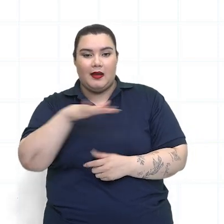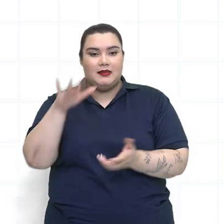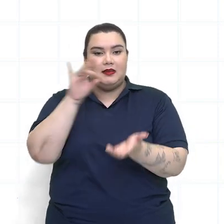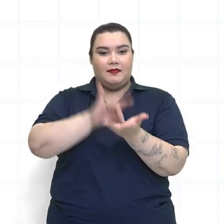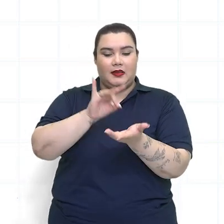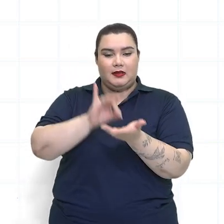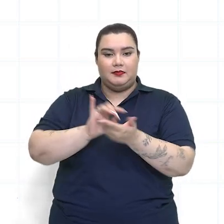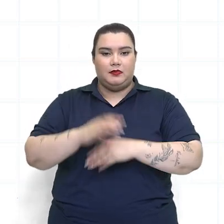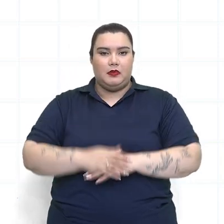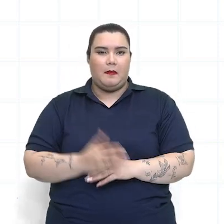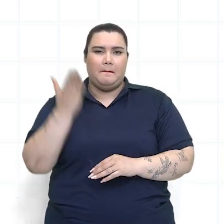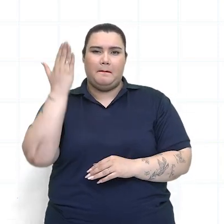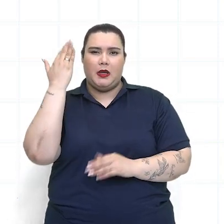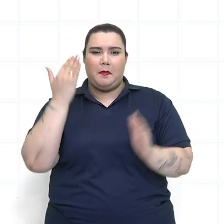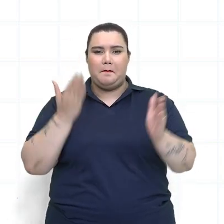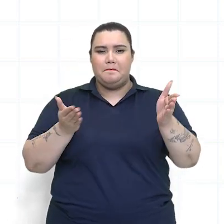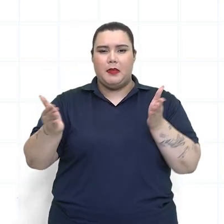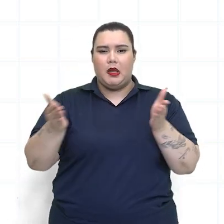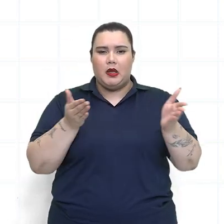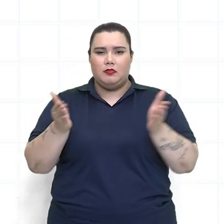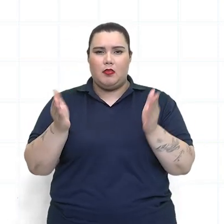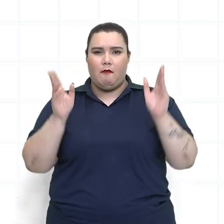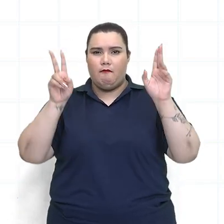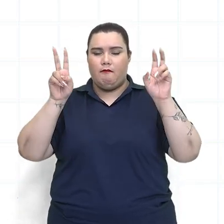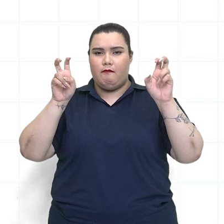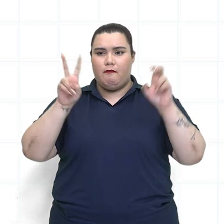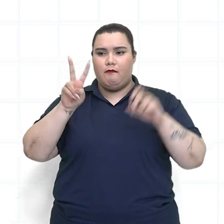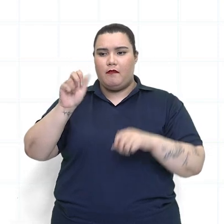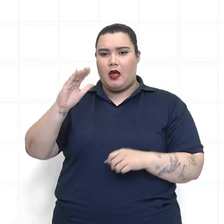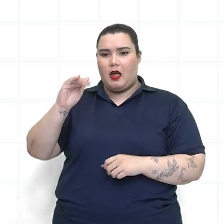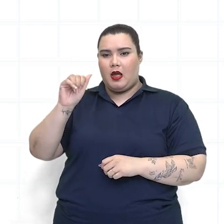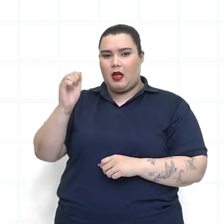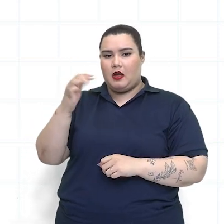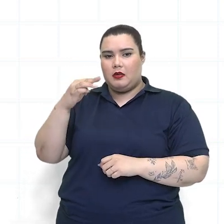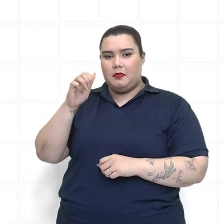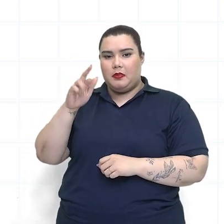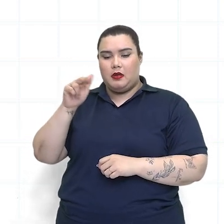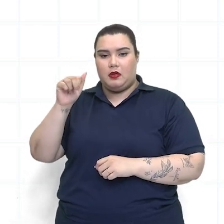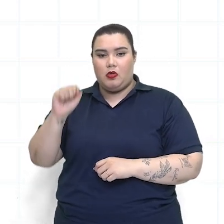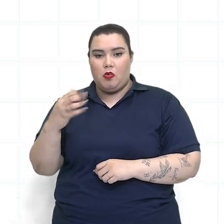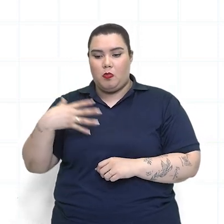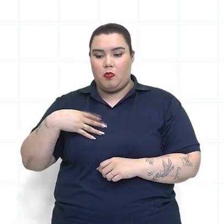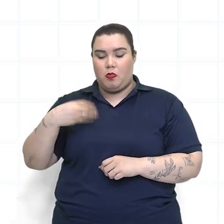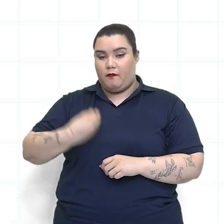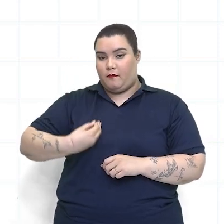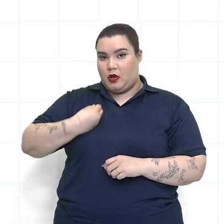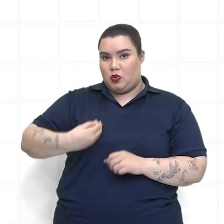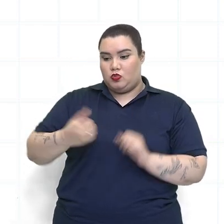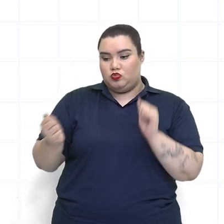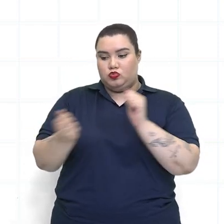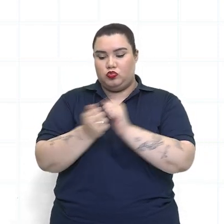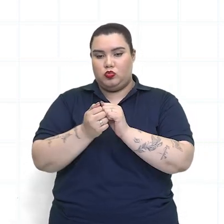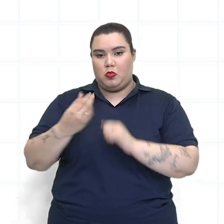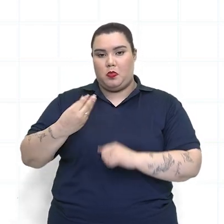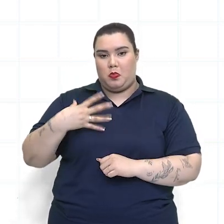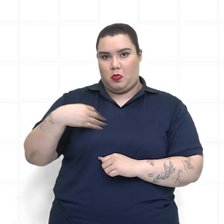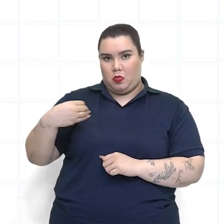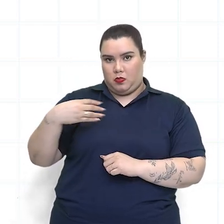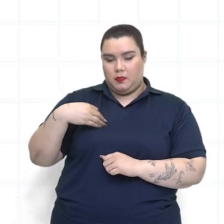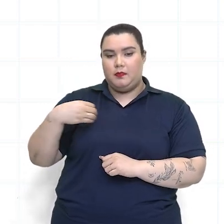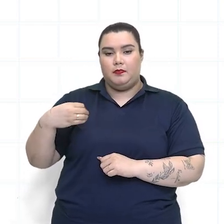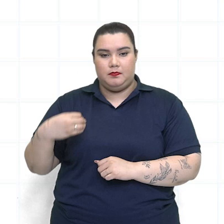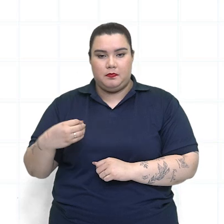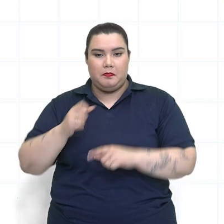Criança. Era uma época de vacas magras. Morava só com meu filho, pagando